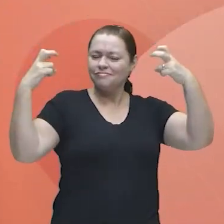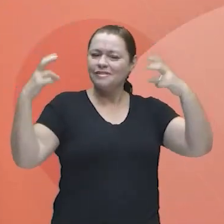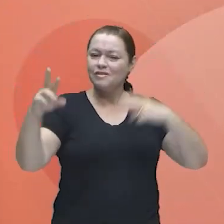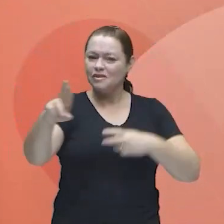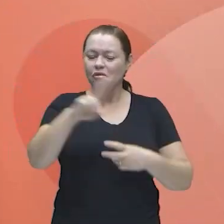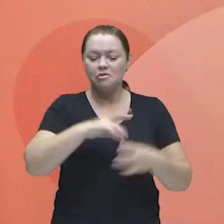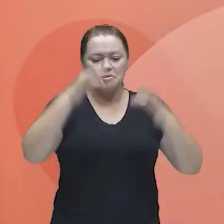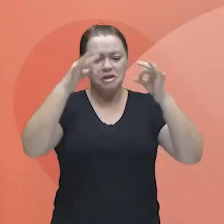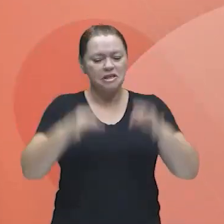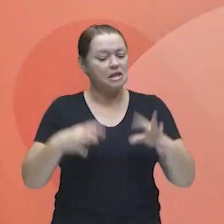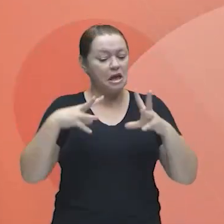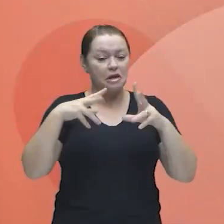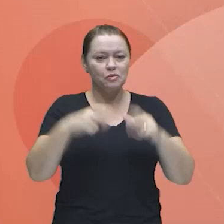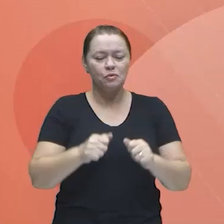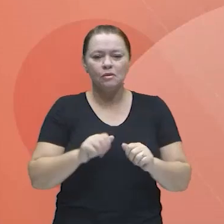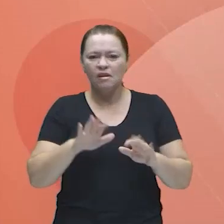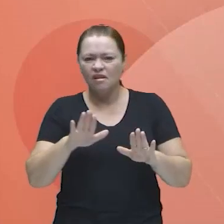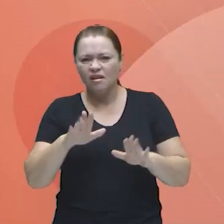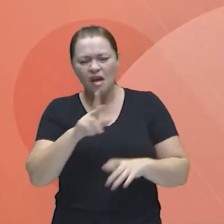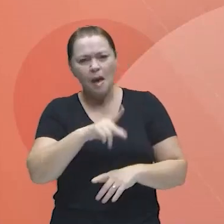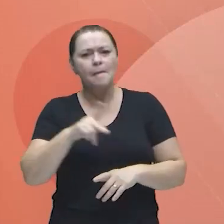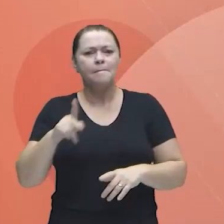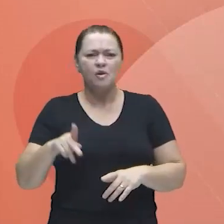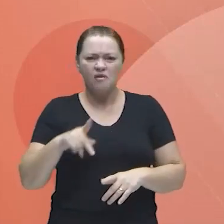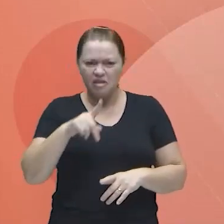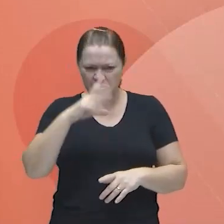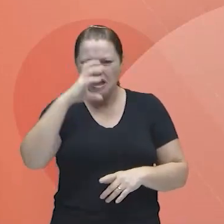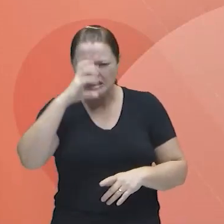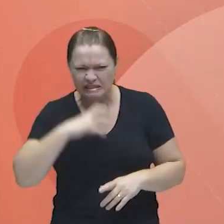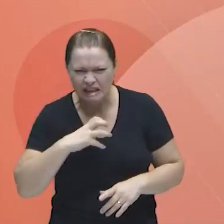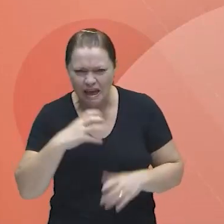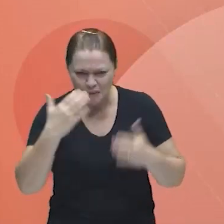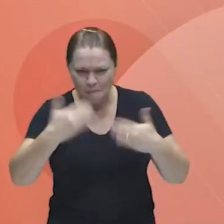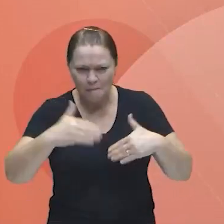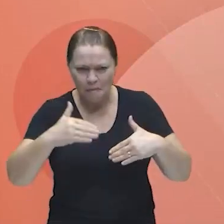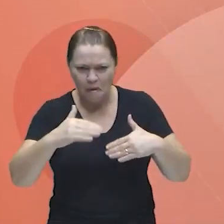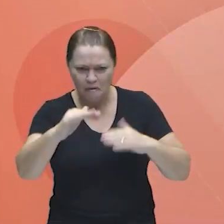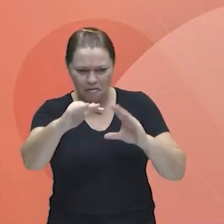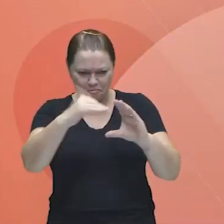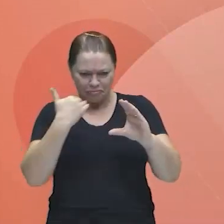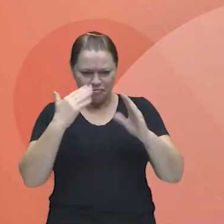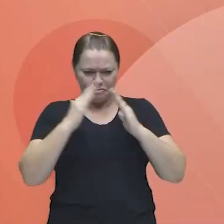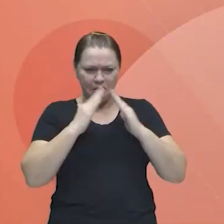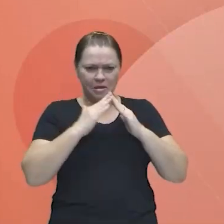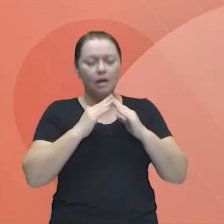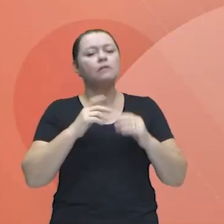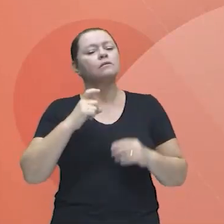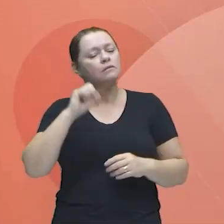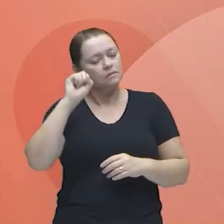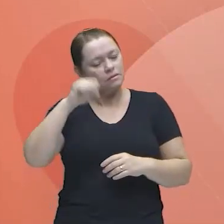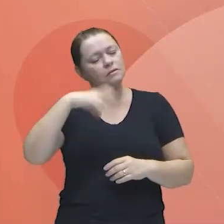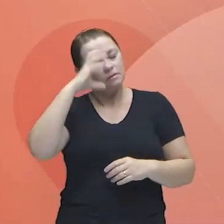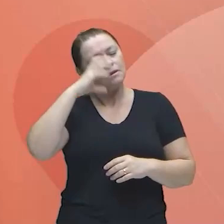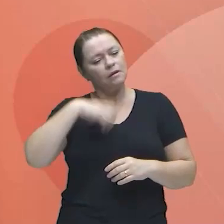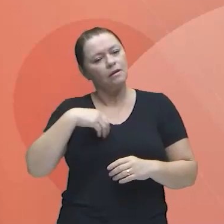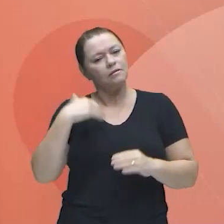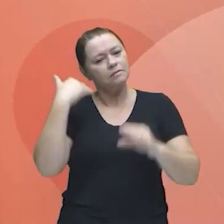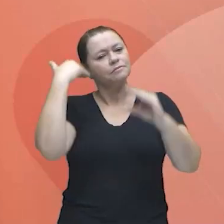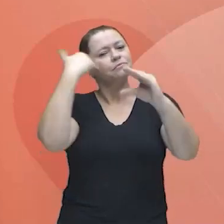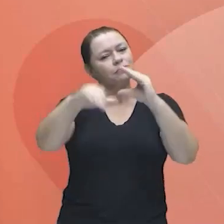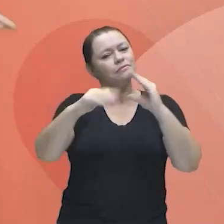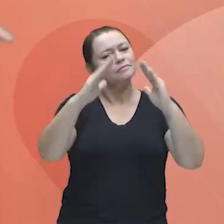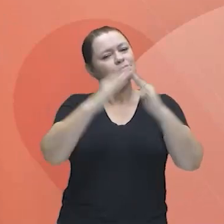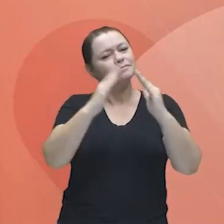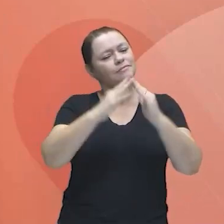todas. Professora, a senhora está falando sério? Eu acho que eu vou mandar uma provinha para vocês. Crianças,